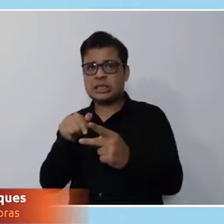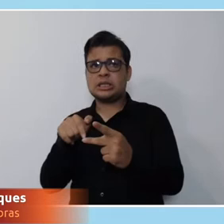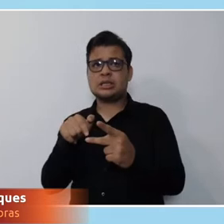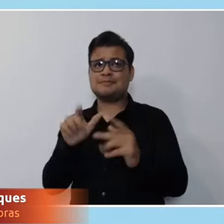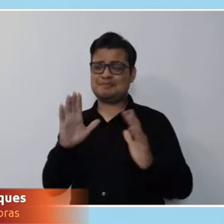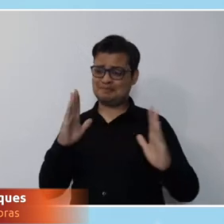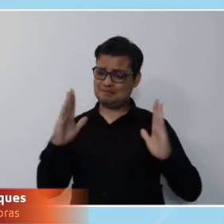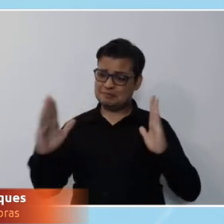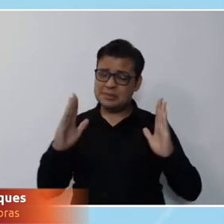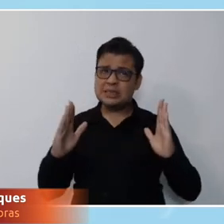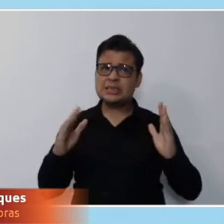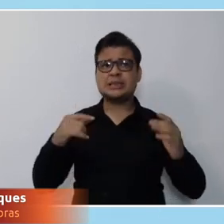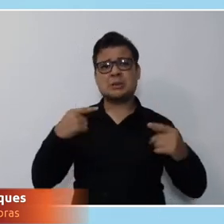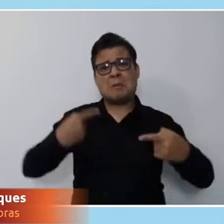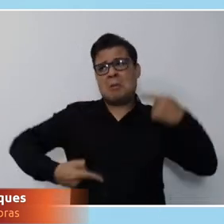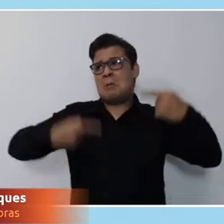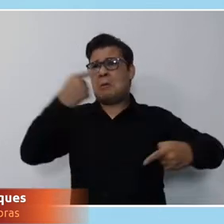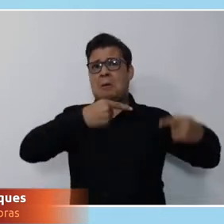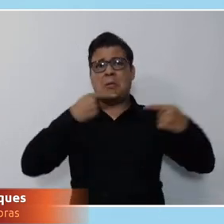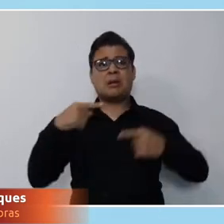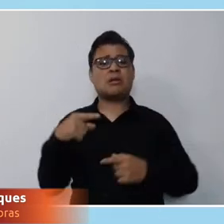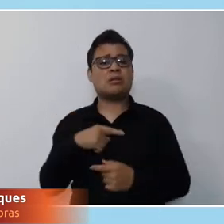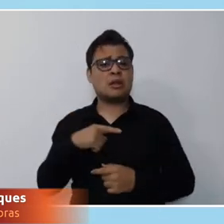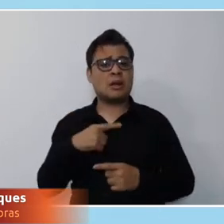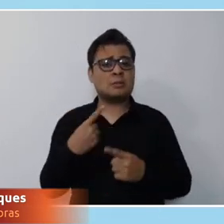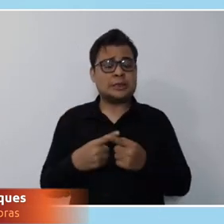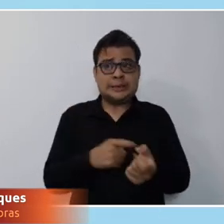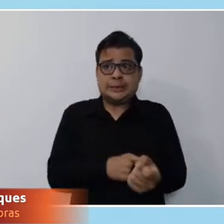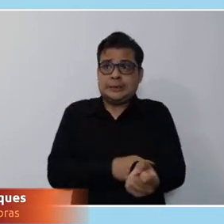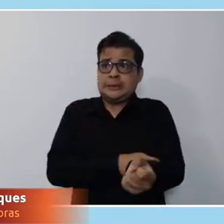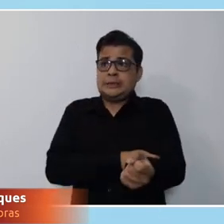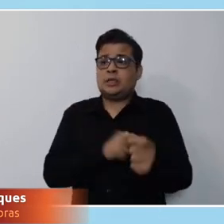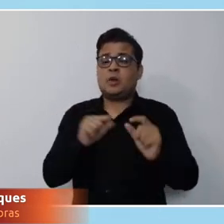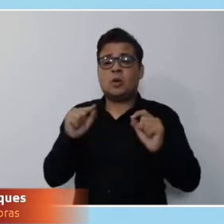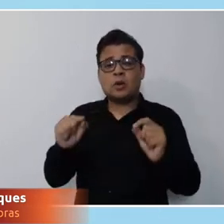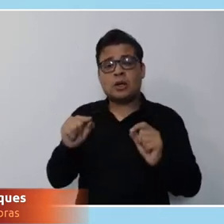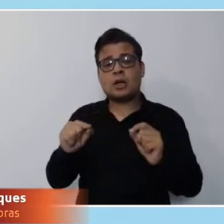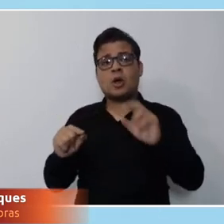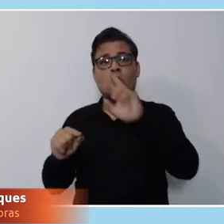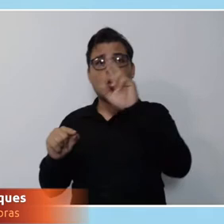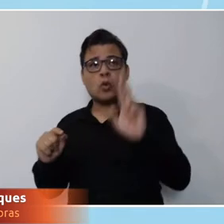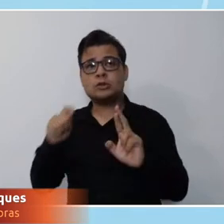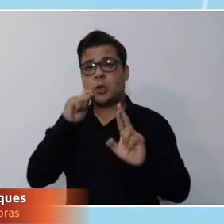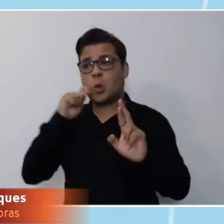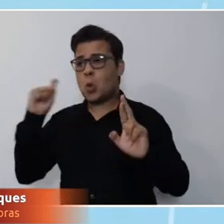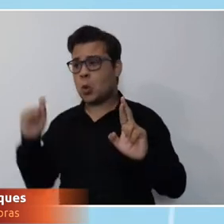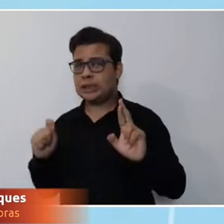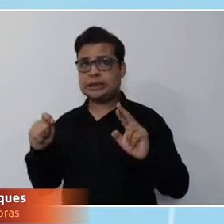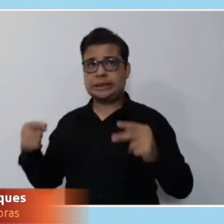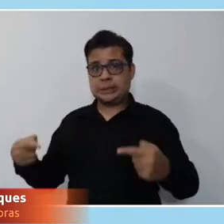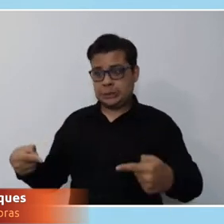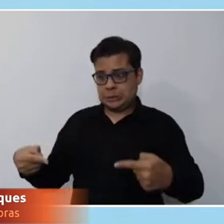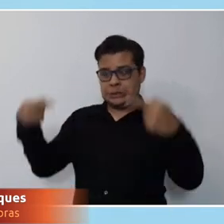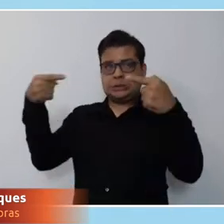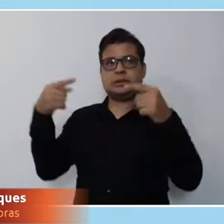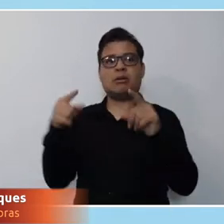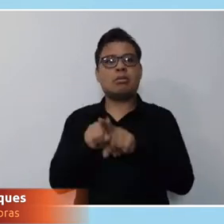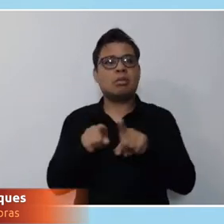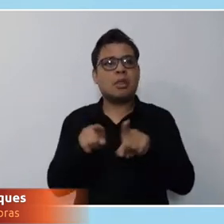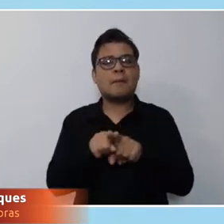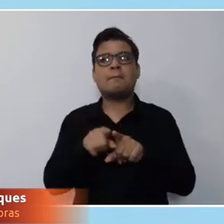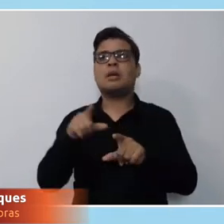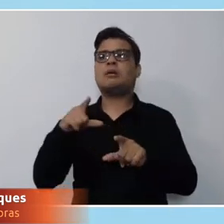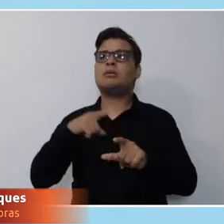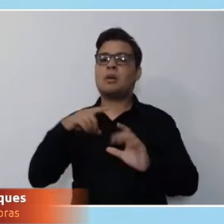há aí a tensão militar entre a Rússia e a Ucrânia, as tentativas de diferentes líderes mundiais